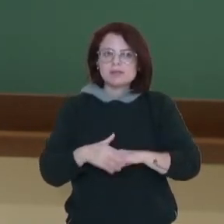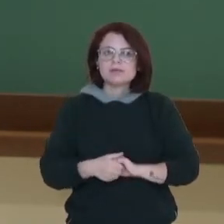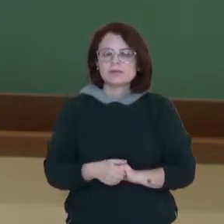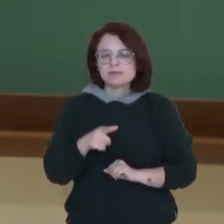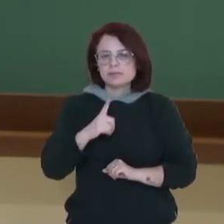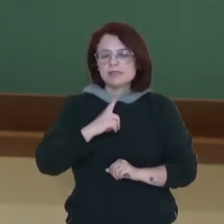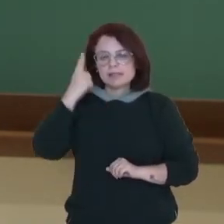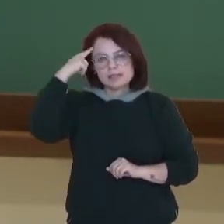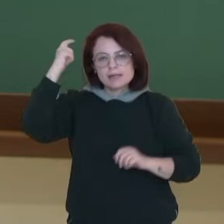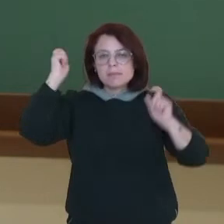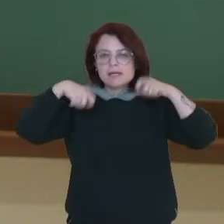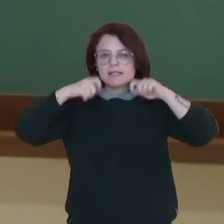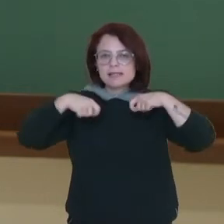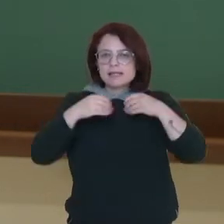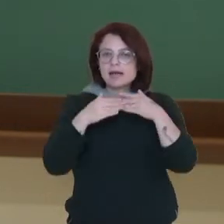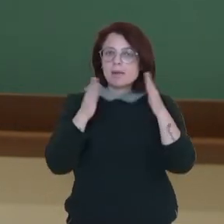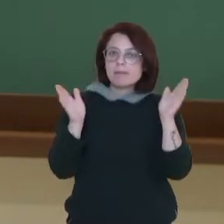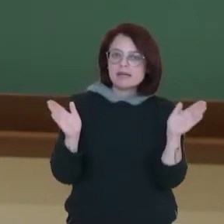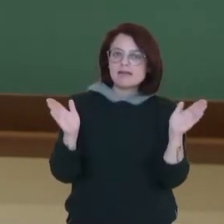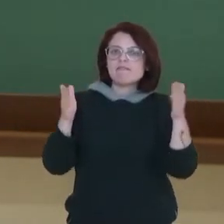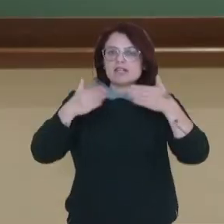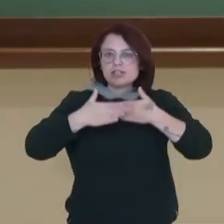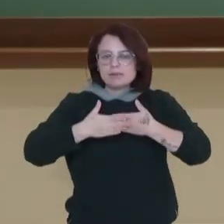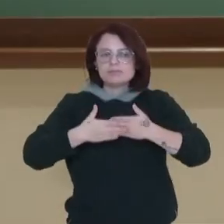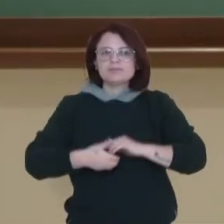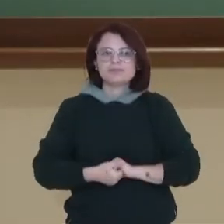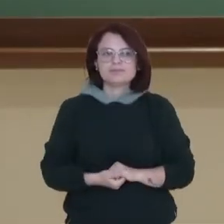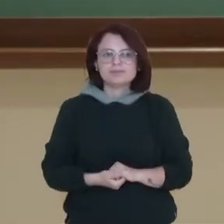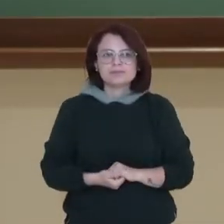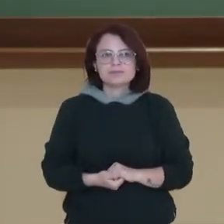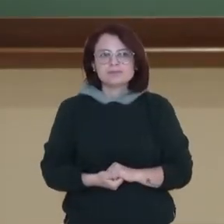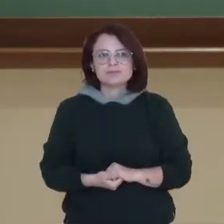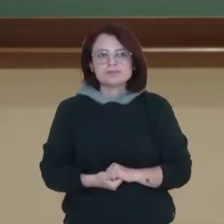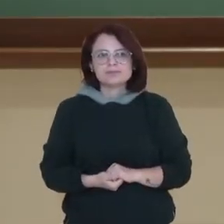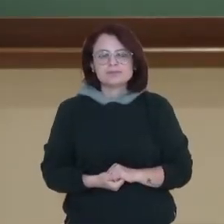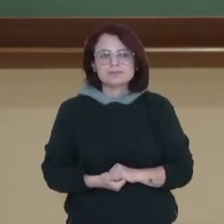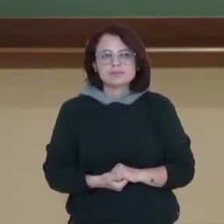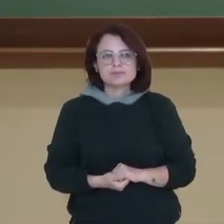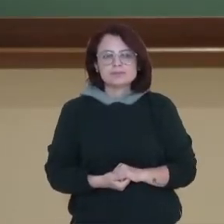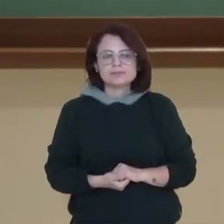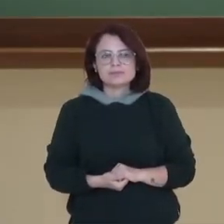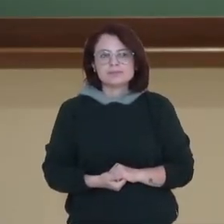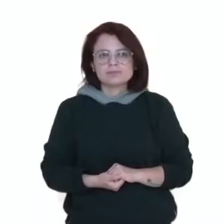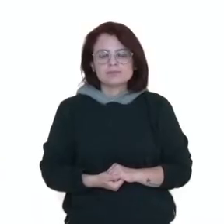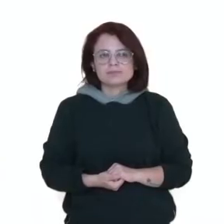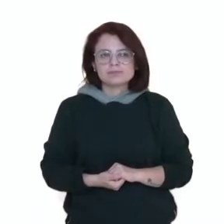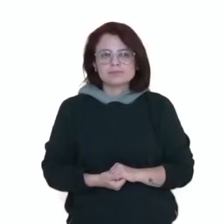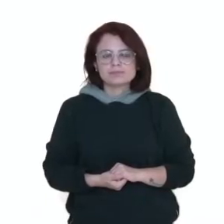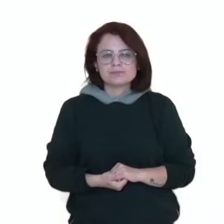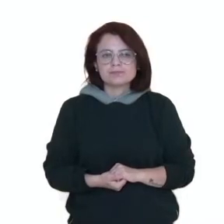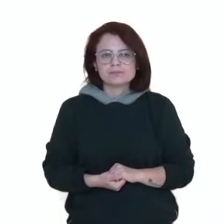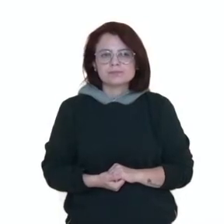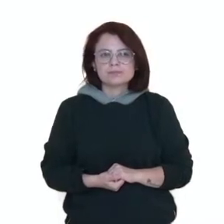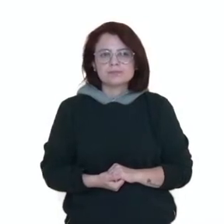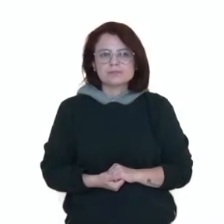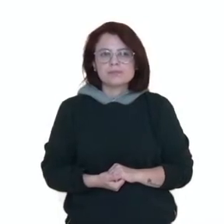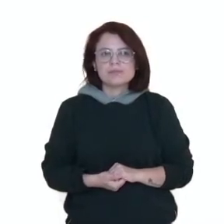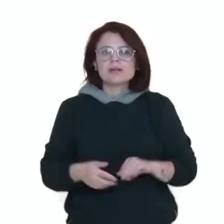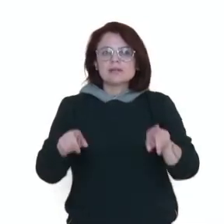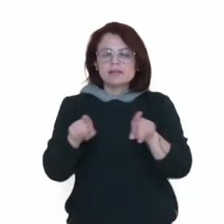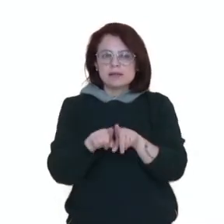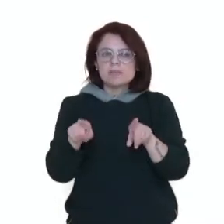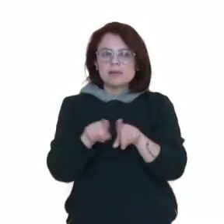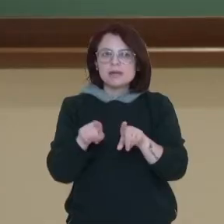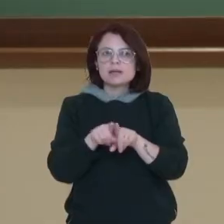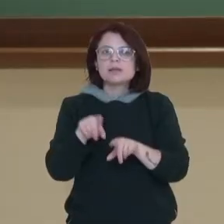essa capacidade de se abrir e de se fechar, tá? Então, a transpiração, trocas gasosas e fotossíntese. E a gente também, as